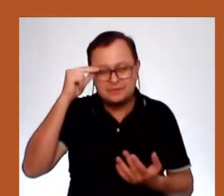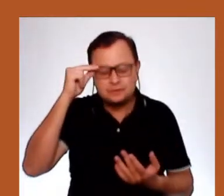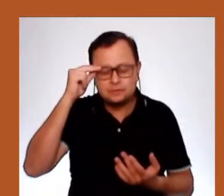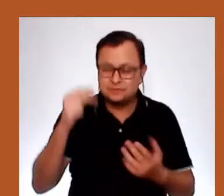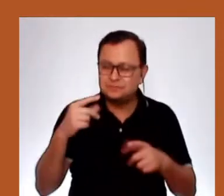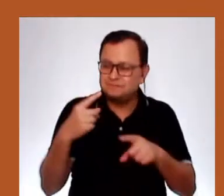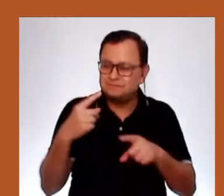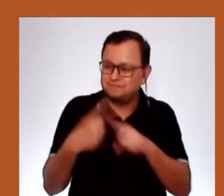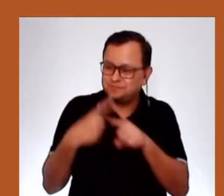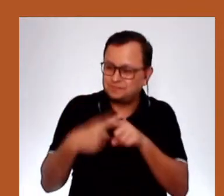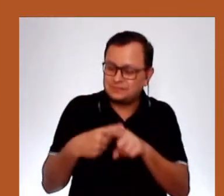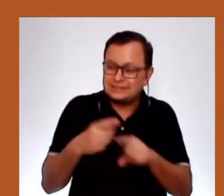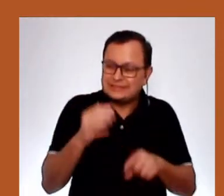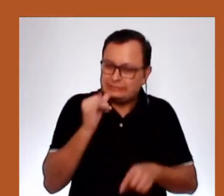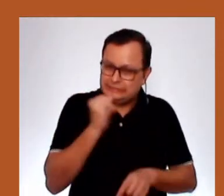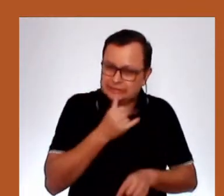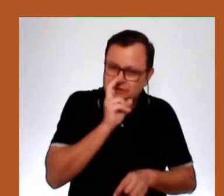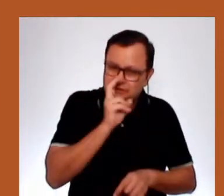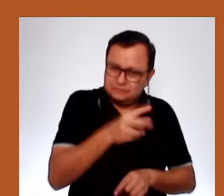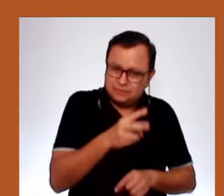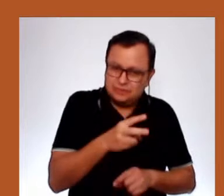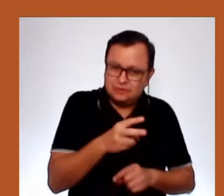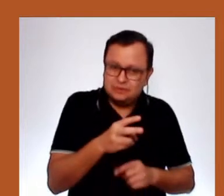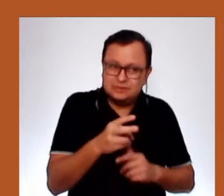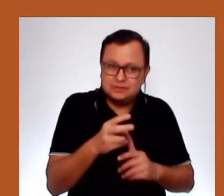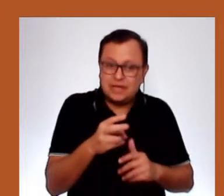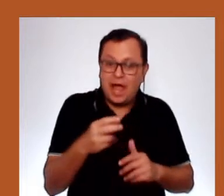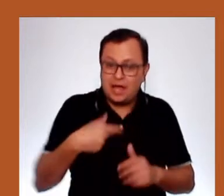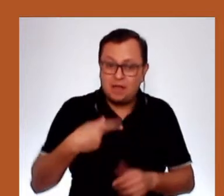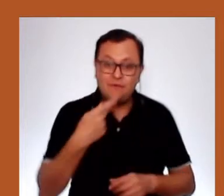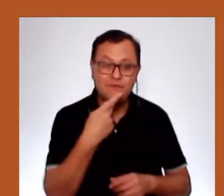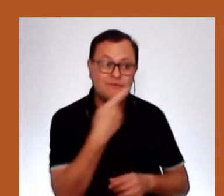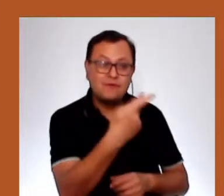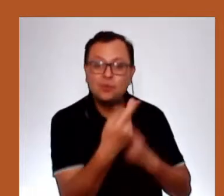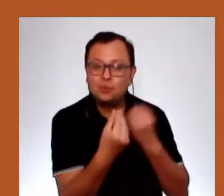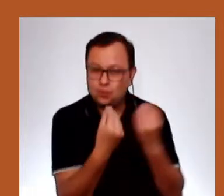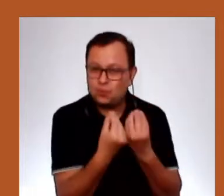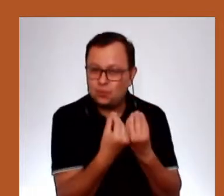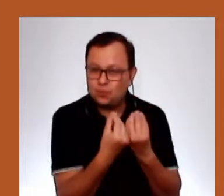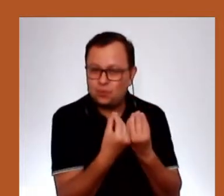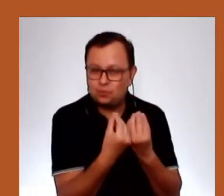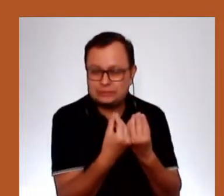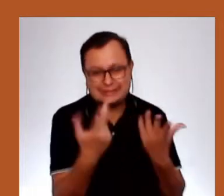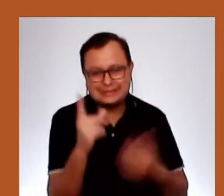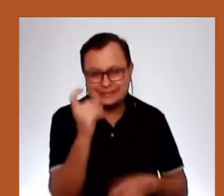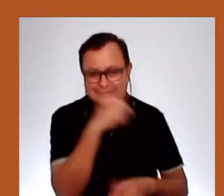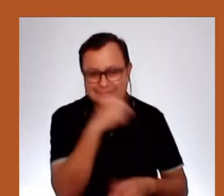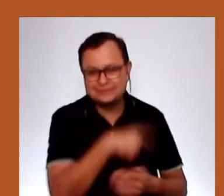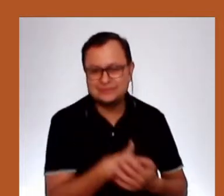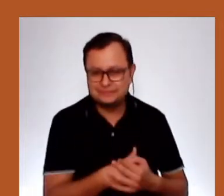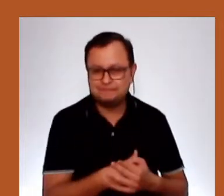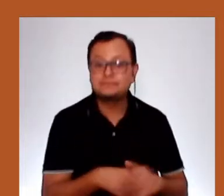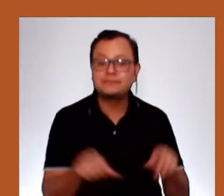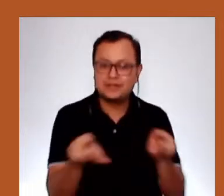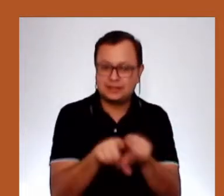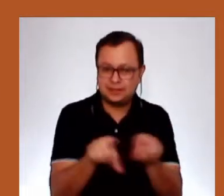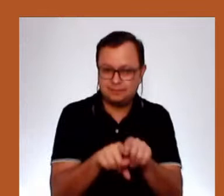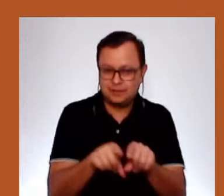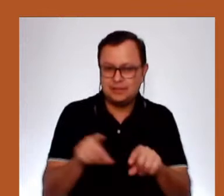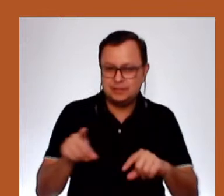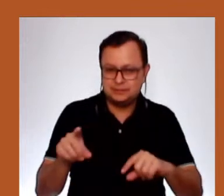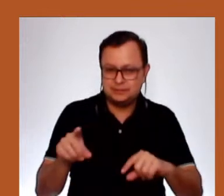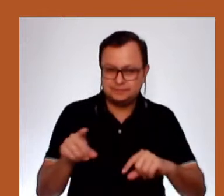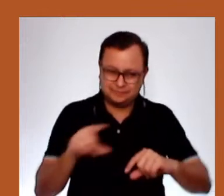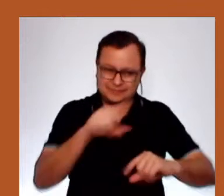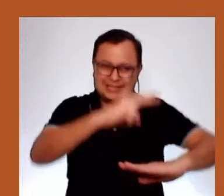com o luto tem essa coisa da pessoa não saber como se posicionar em frente a um enlutado. E quando você está lidando com um paciente que ou